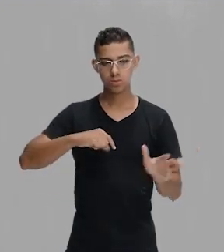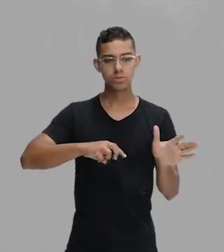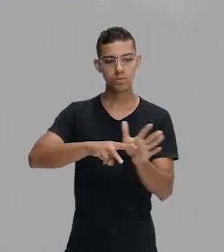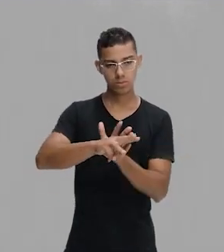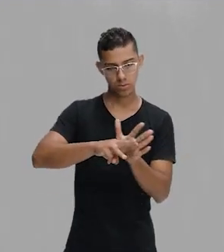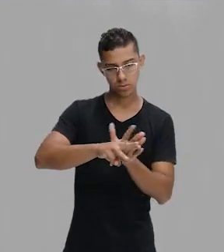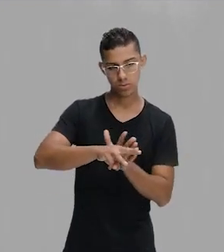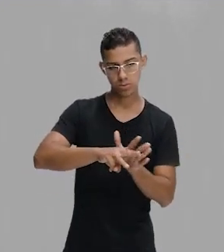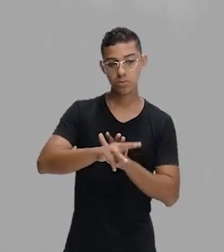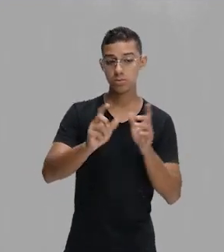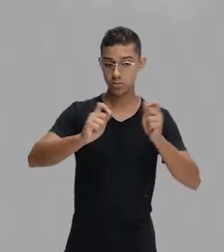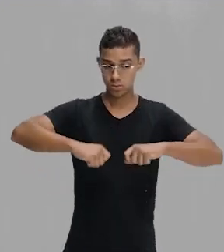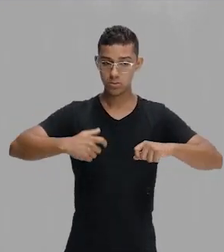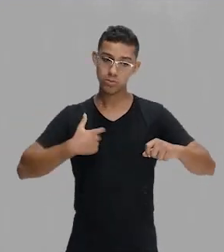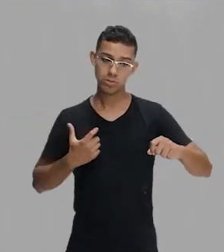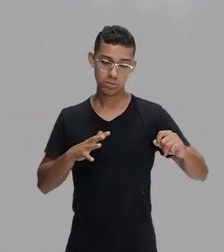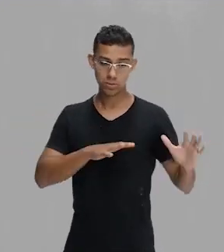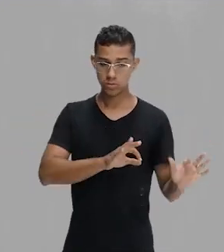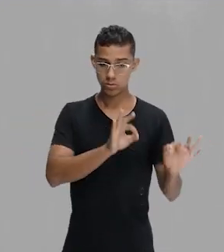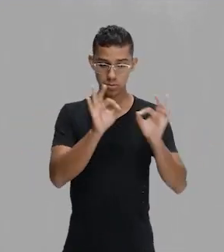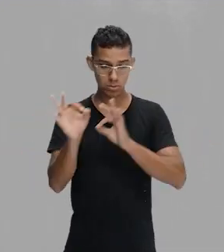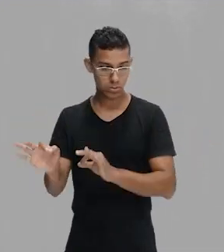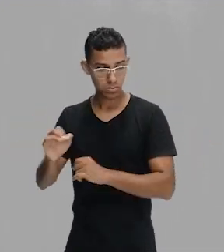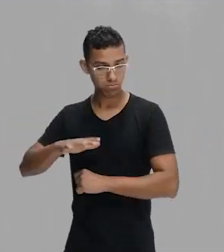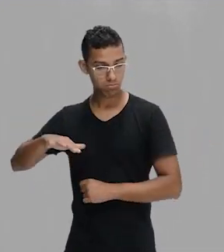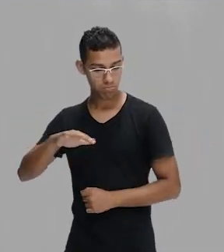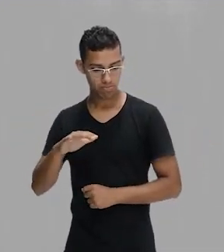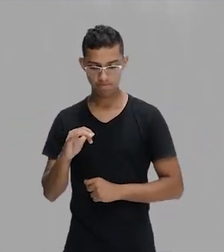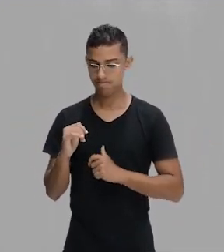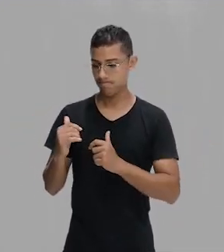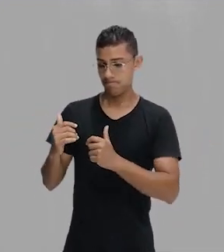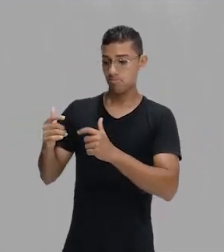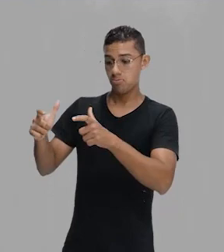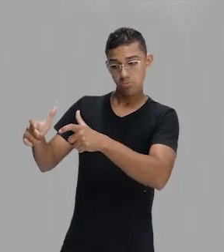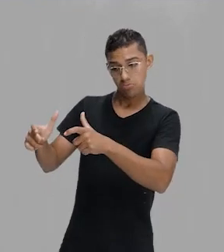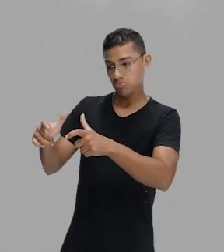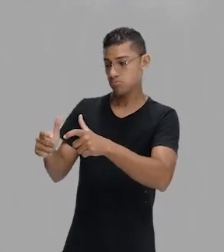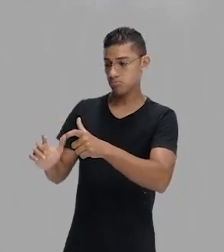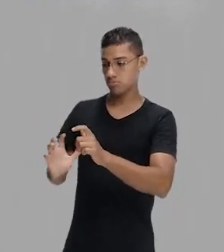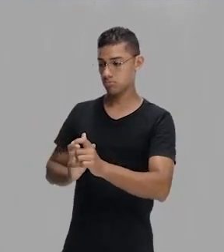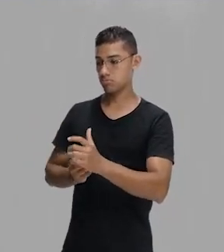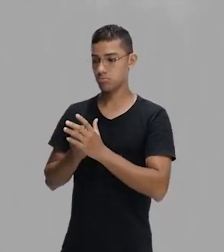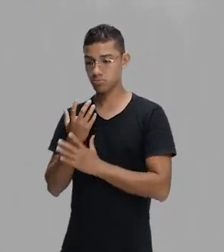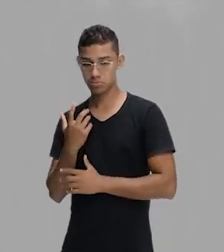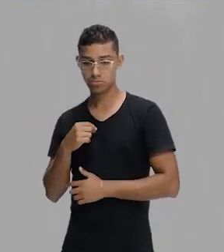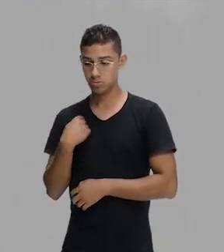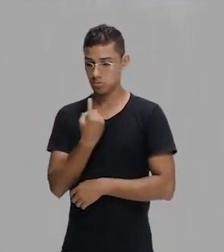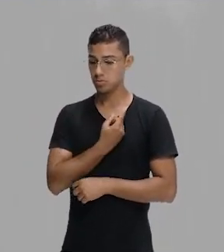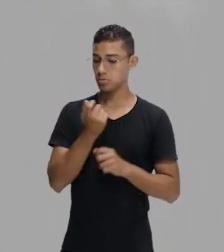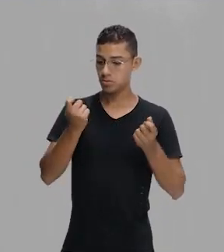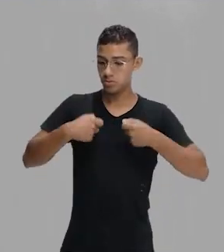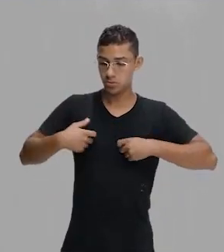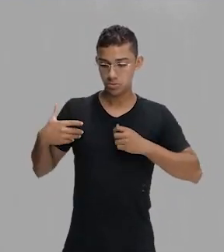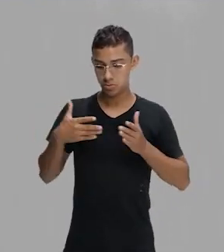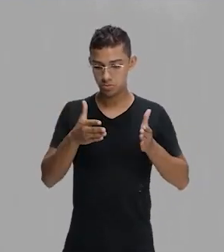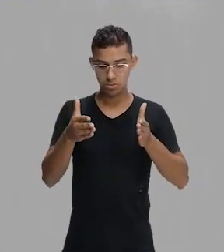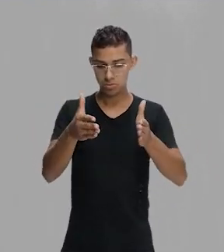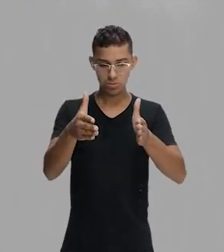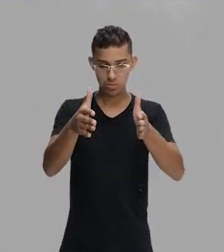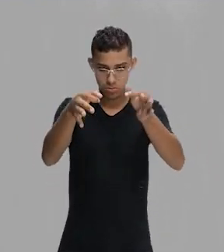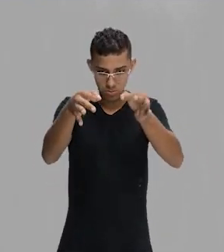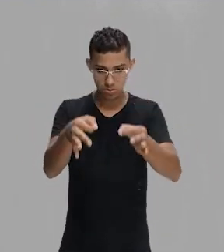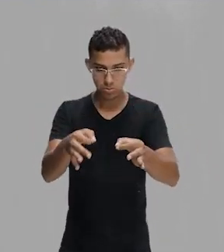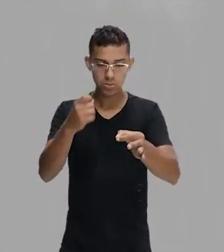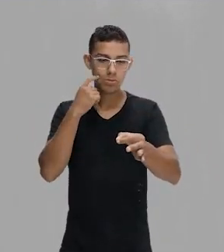para todo lado, colocando de todo lado ou querendo fazer para todo lado alguma coisa. Então, nós precisamos seguir um caminho e você